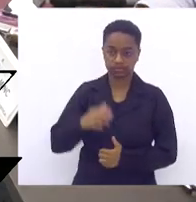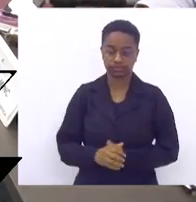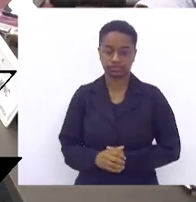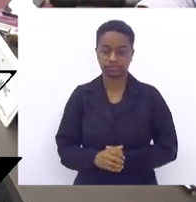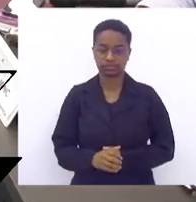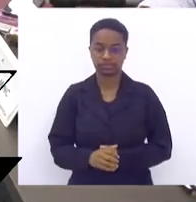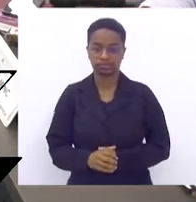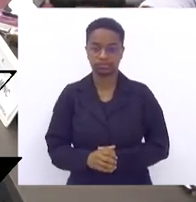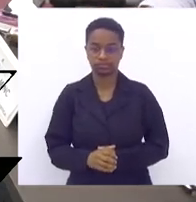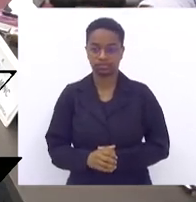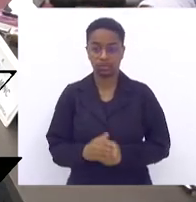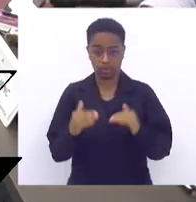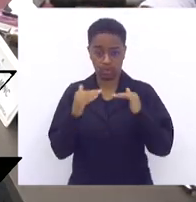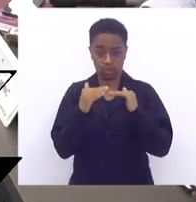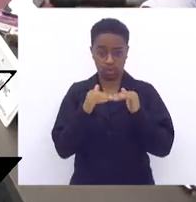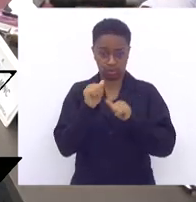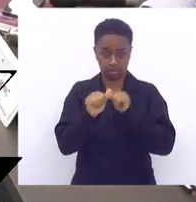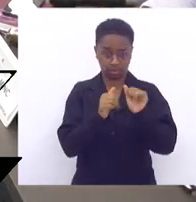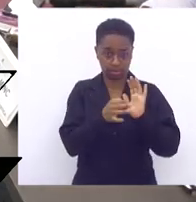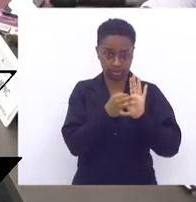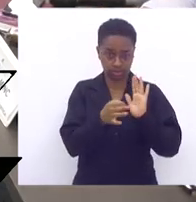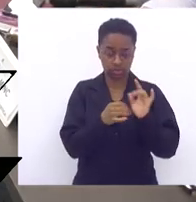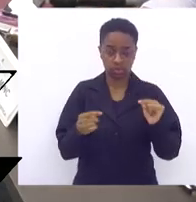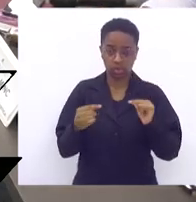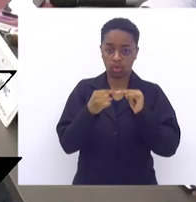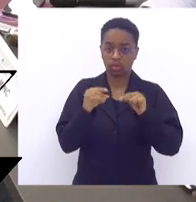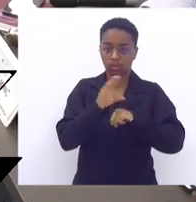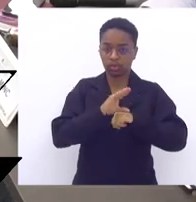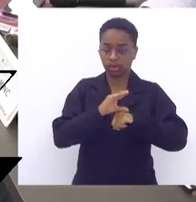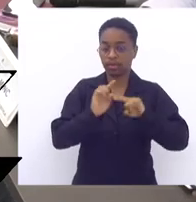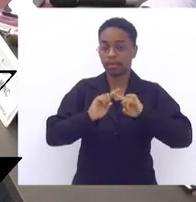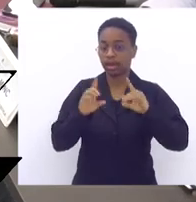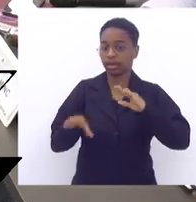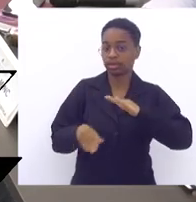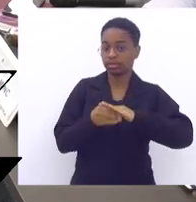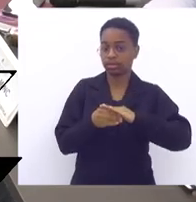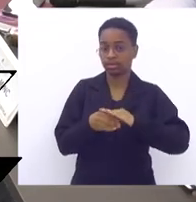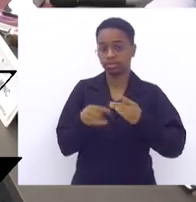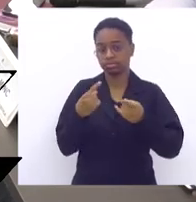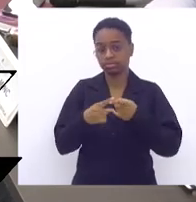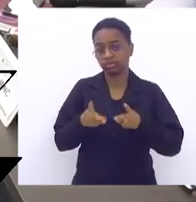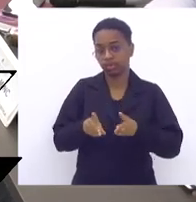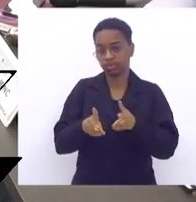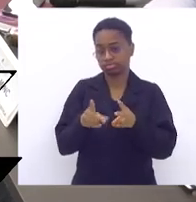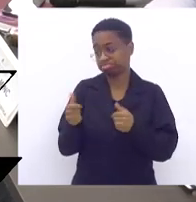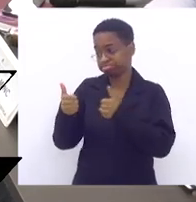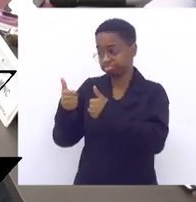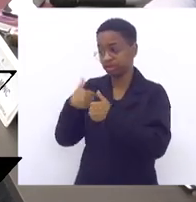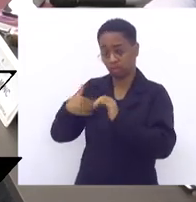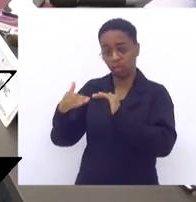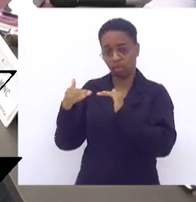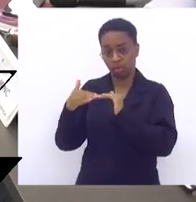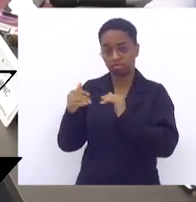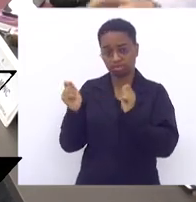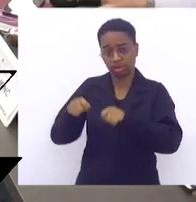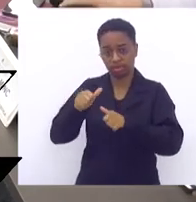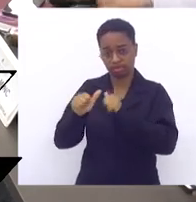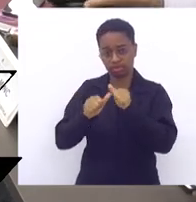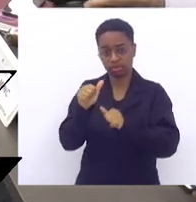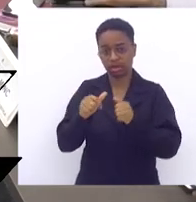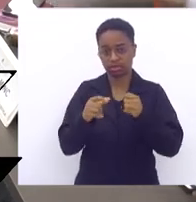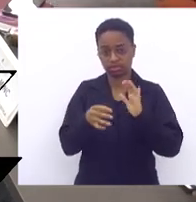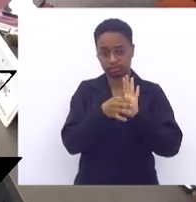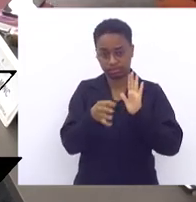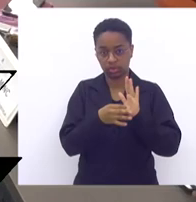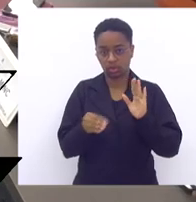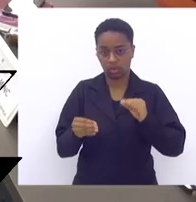puder incorporar... Concordo em alterar o parecer, condicionalidade com emendas, para a gente fazer inserir Podemos? Esse conteúdo? Estou de acordo. Então, podemos alterar o parecer, condicionalidade